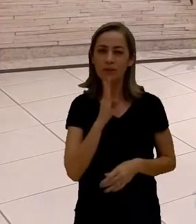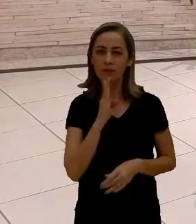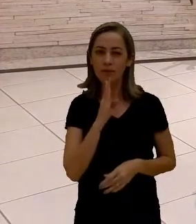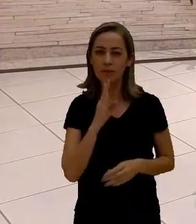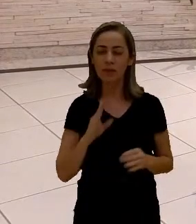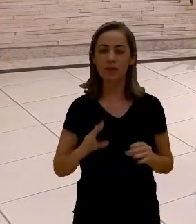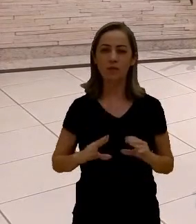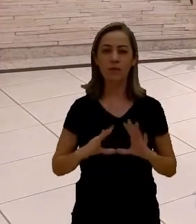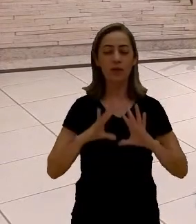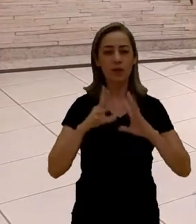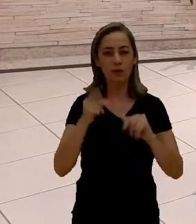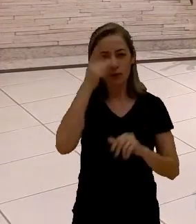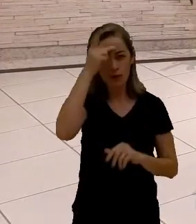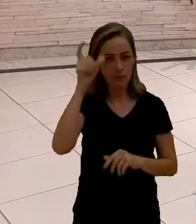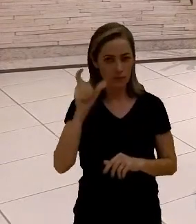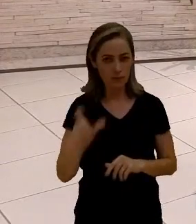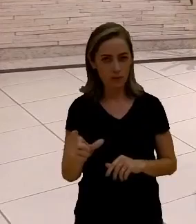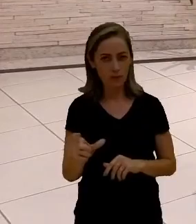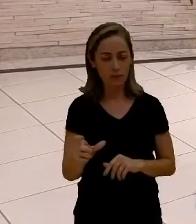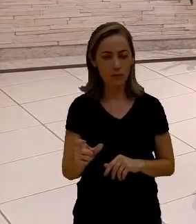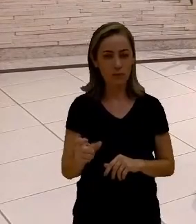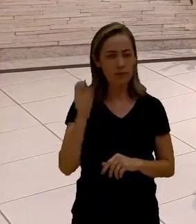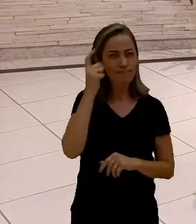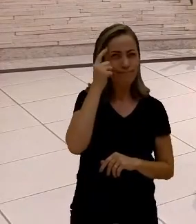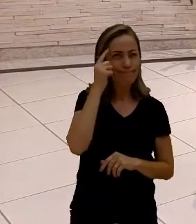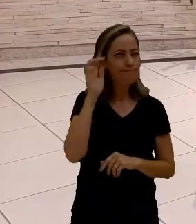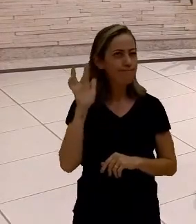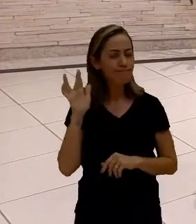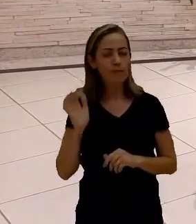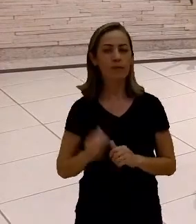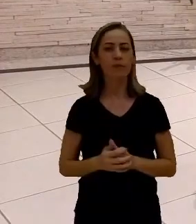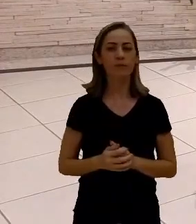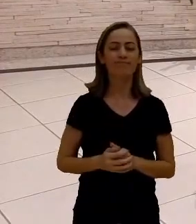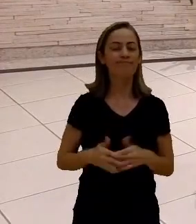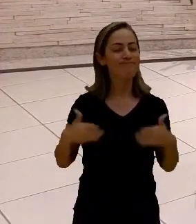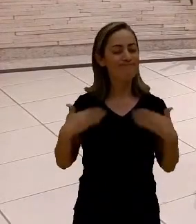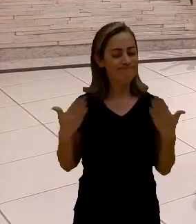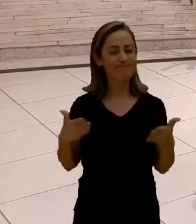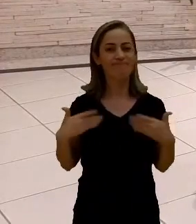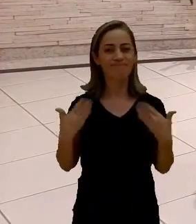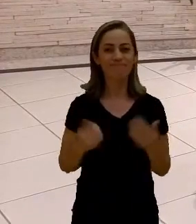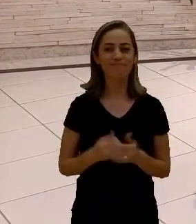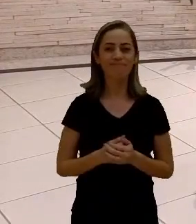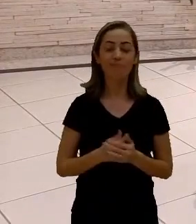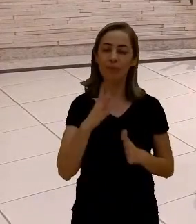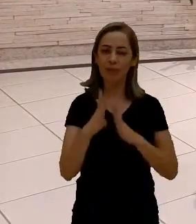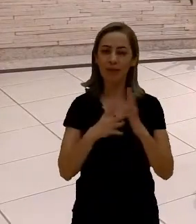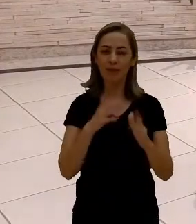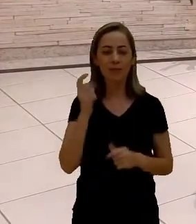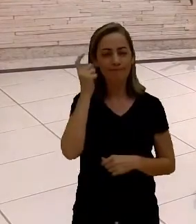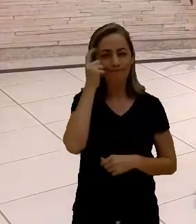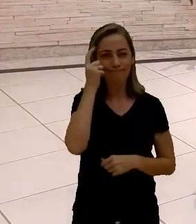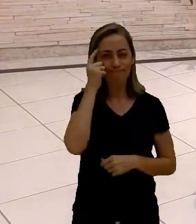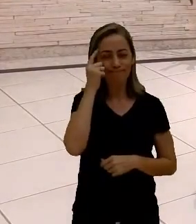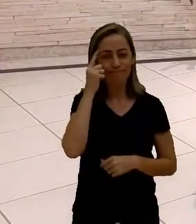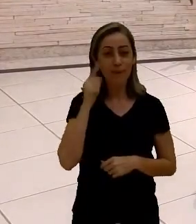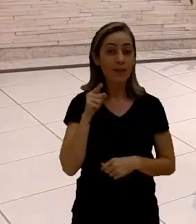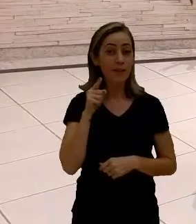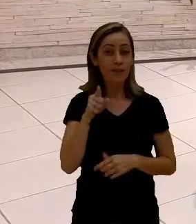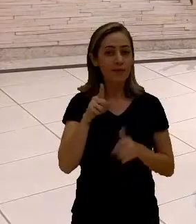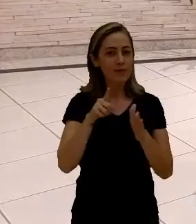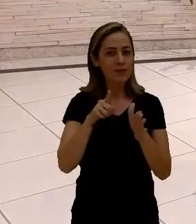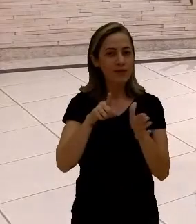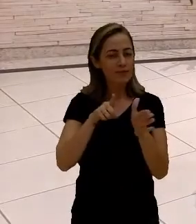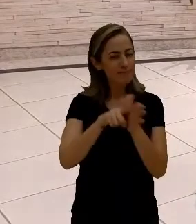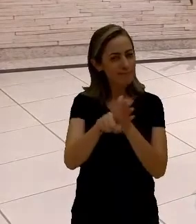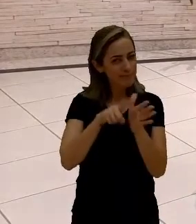conhecimento sanar algumas dúvidas né é uma alegria enorme e falando em dúvidas eu já peço para que você vá mandando os seus